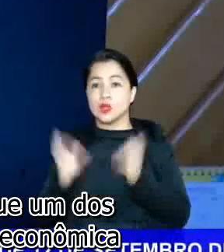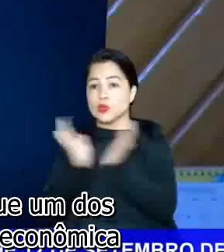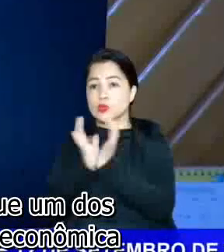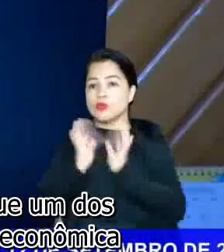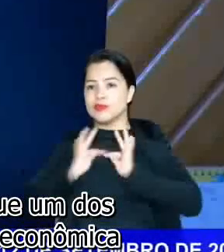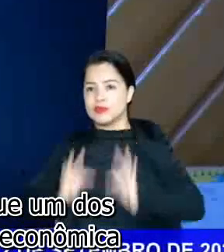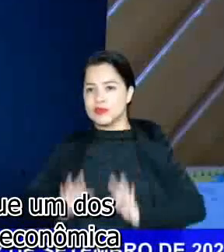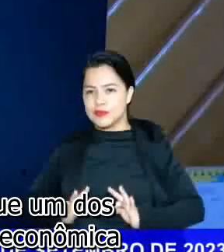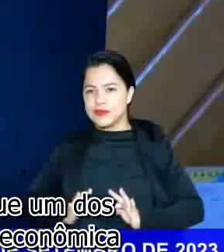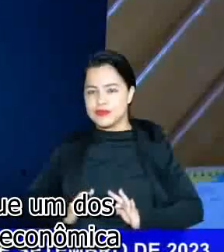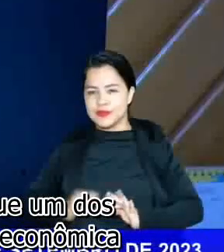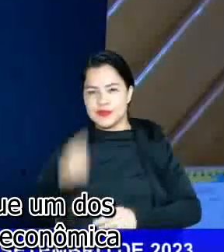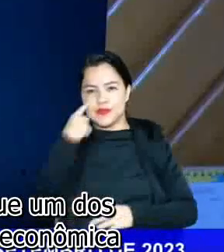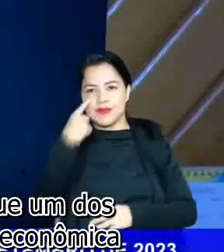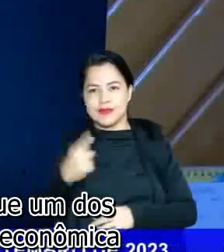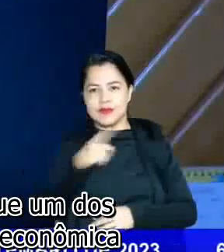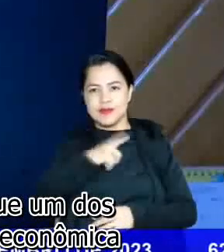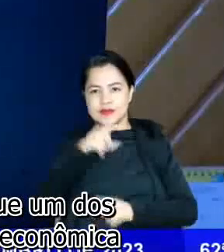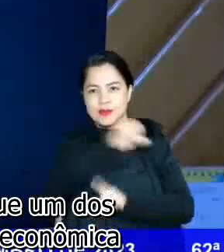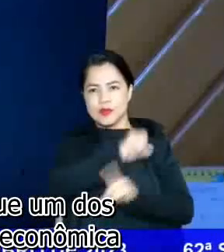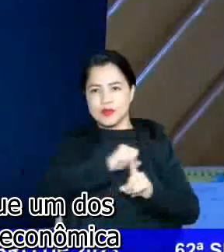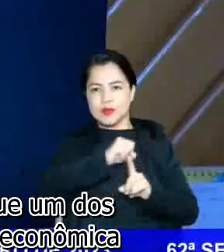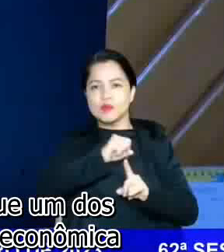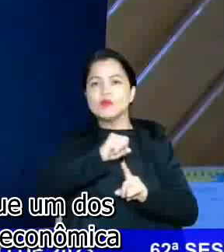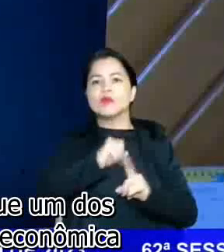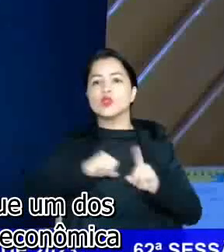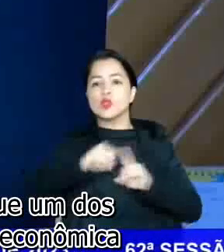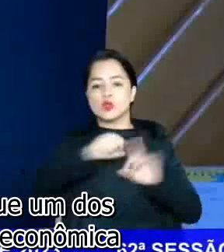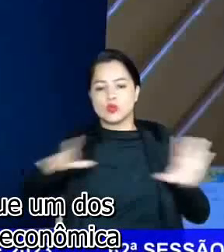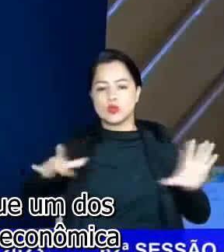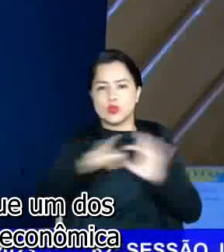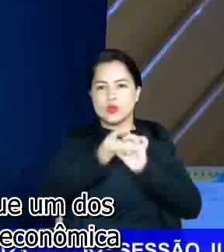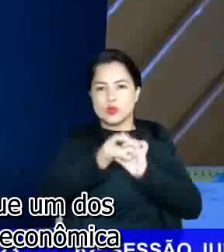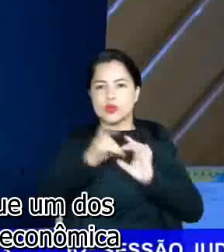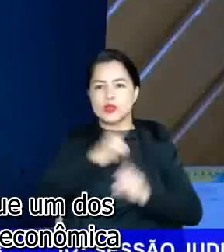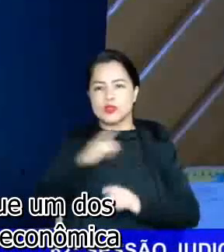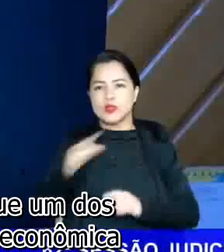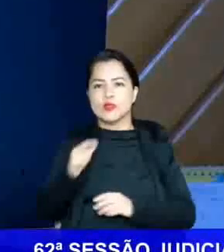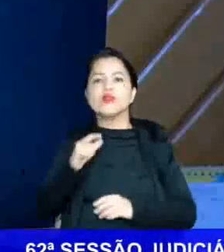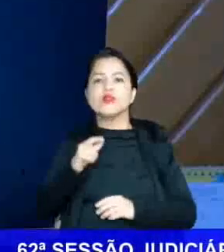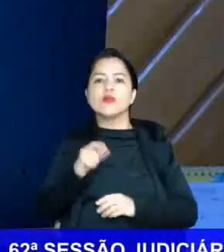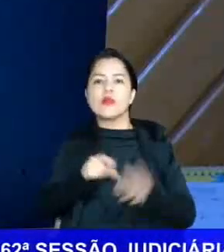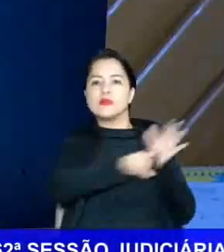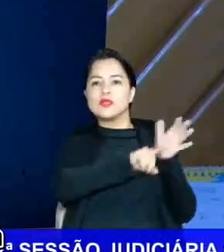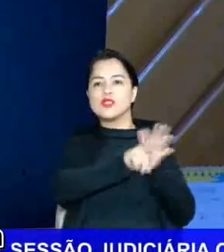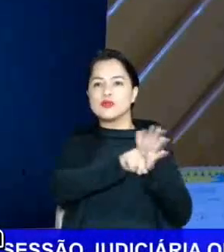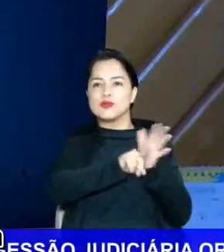técnica identificou que um dos sócios dessa empresa contratada para pesquisa socioeconômica,